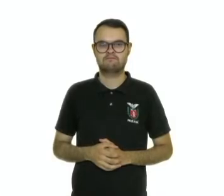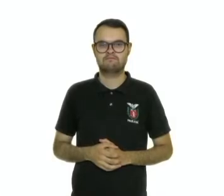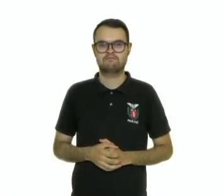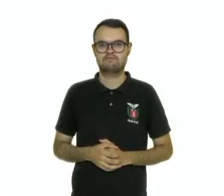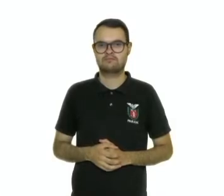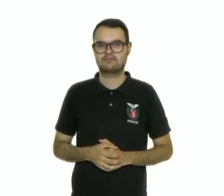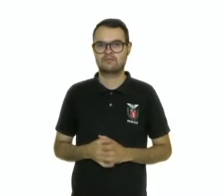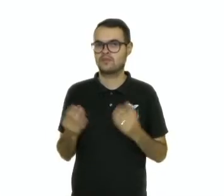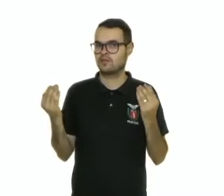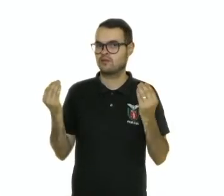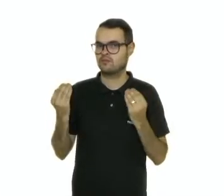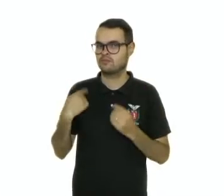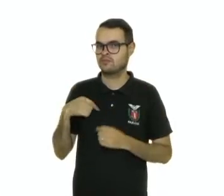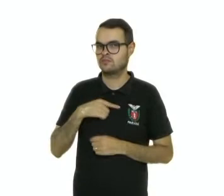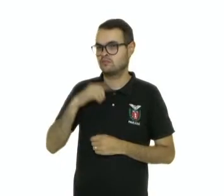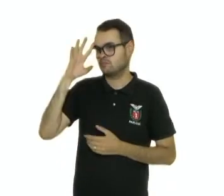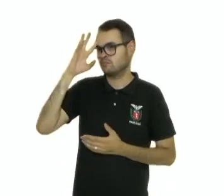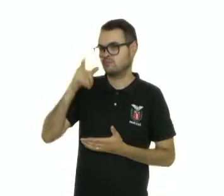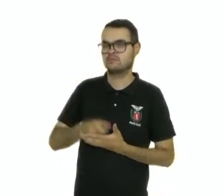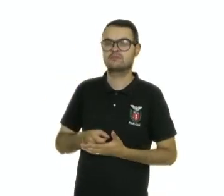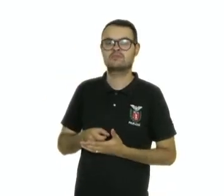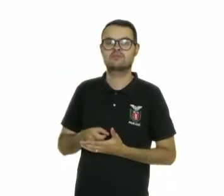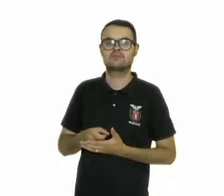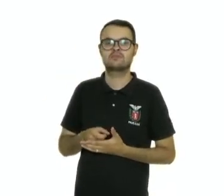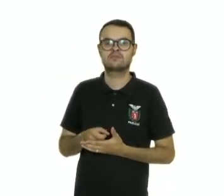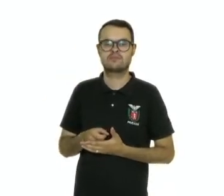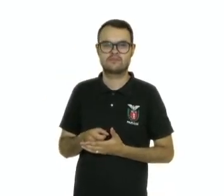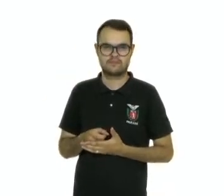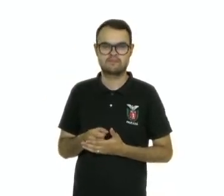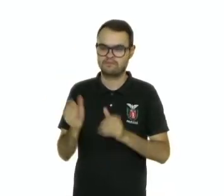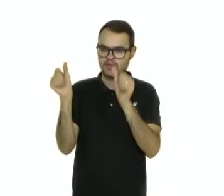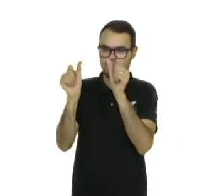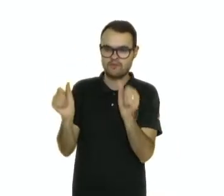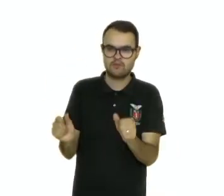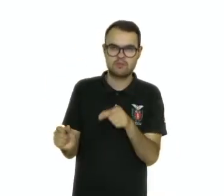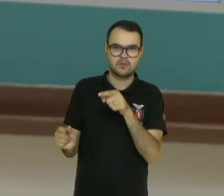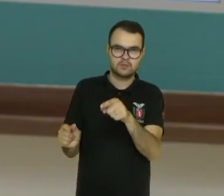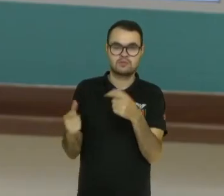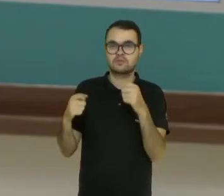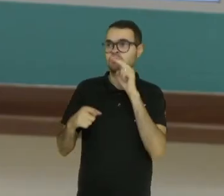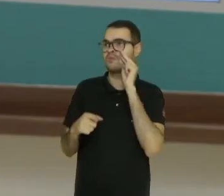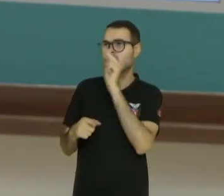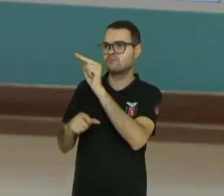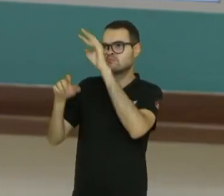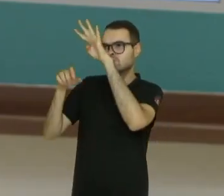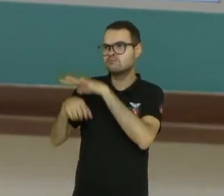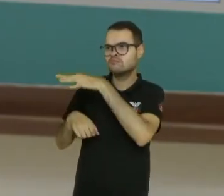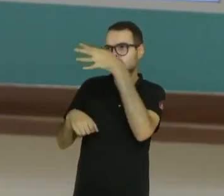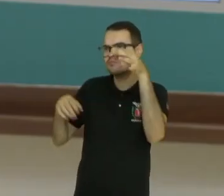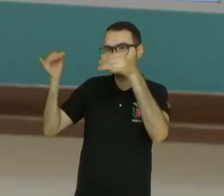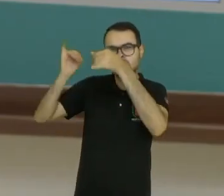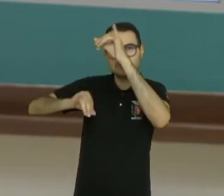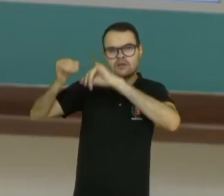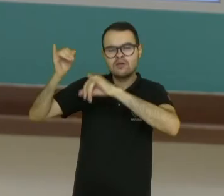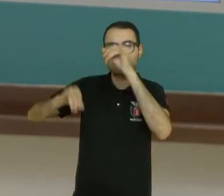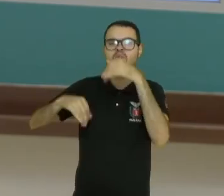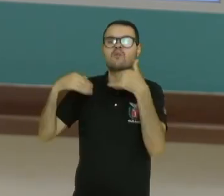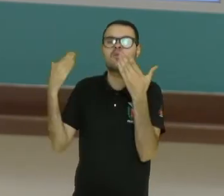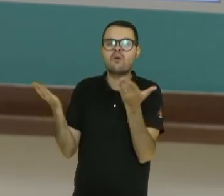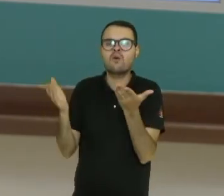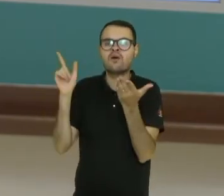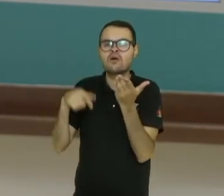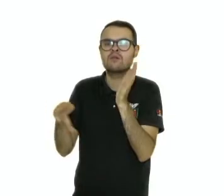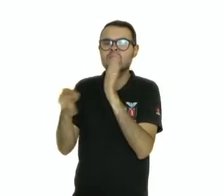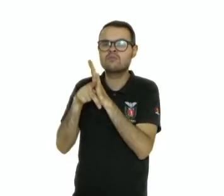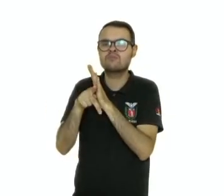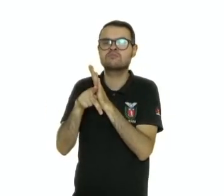Então, como que a gente consegue determinar, a geometria? A gente tem que observar na tabela periódica qual é a camada de valência.